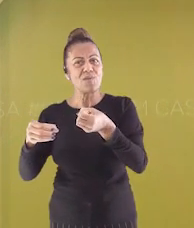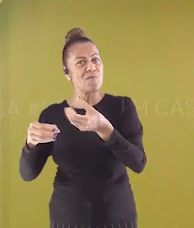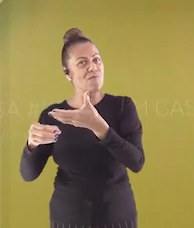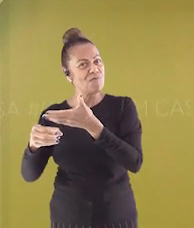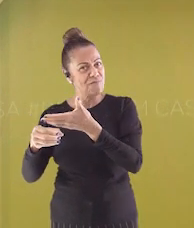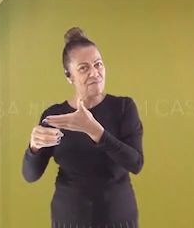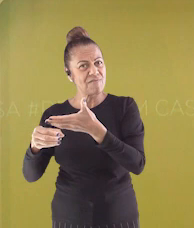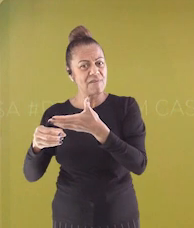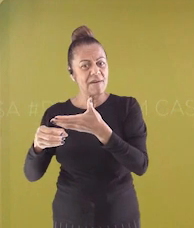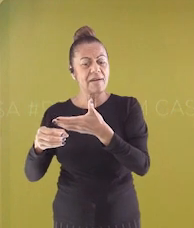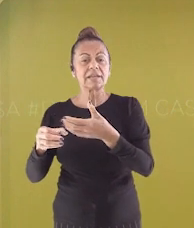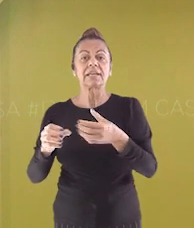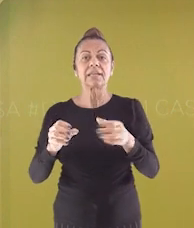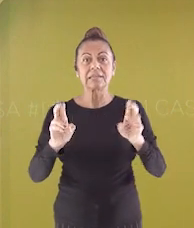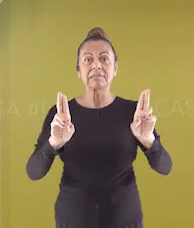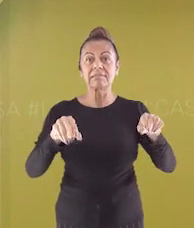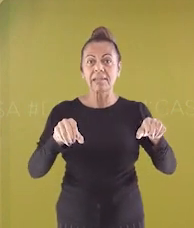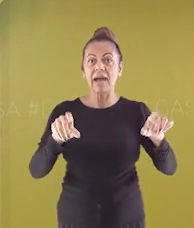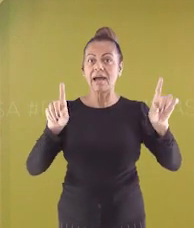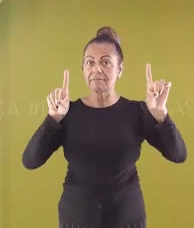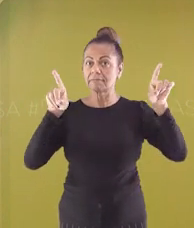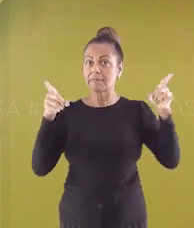equações químicas,